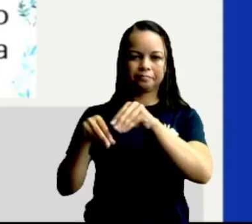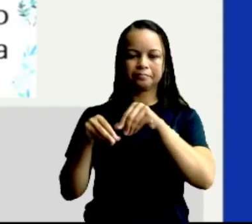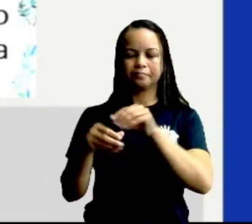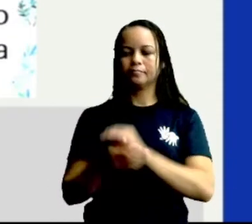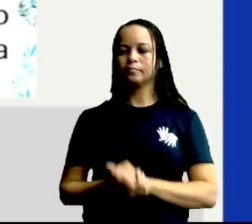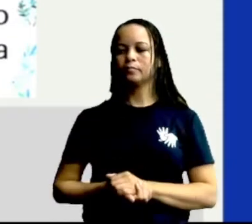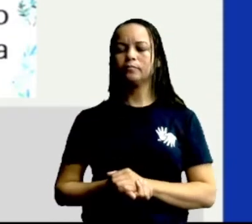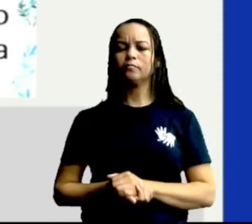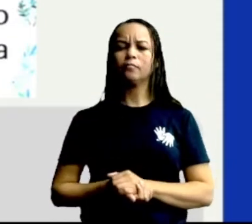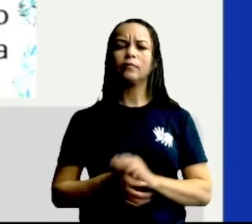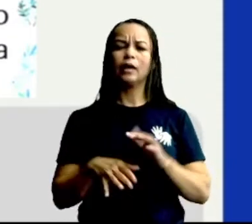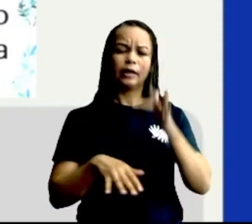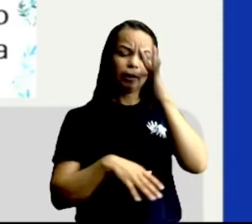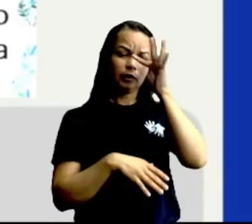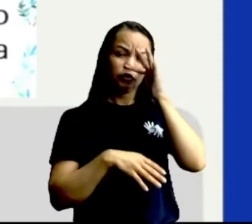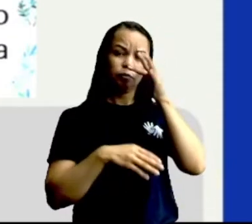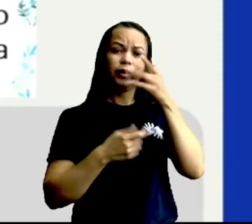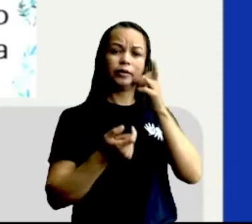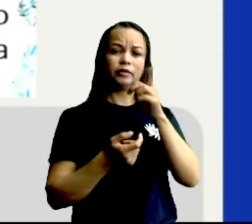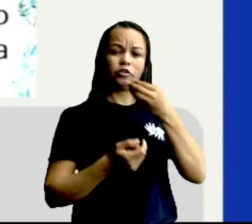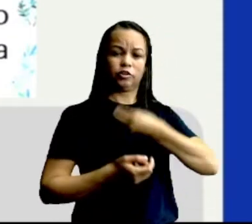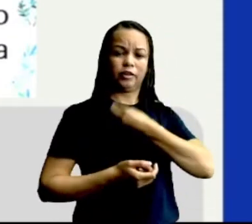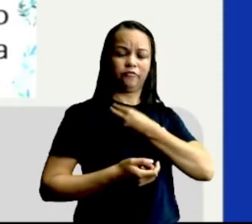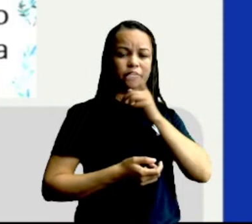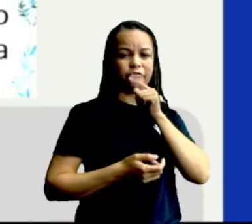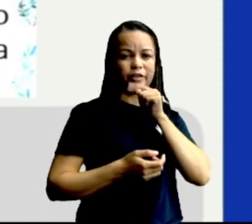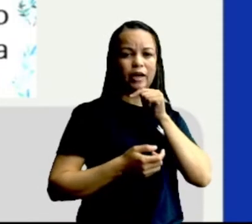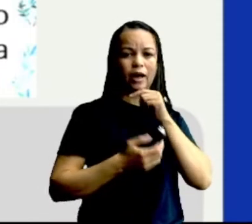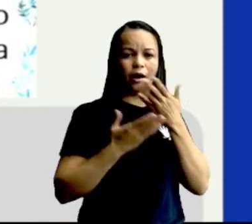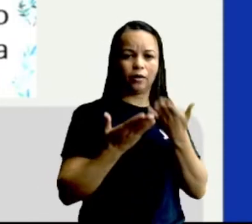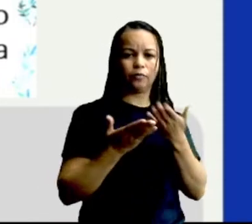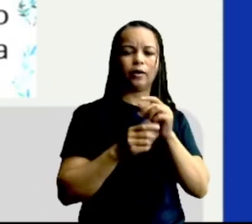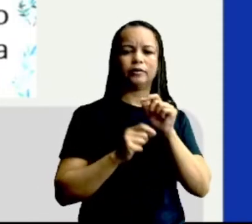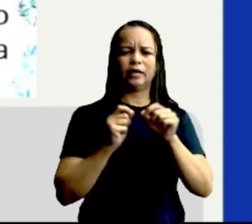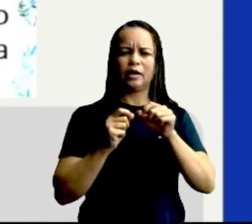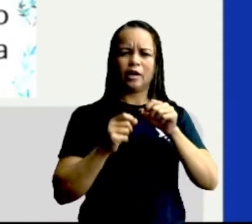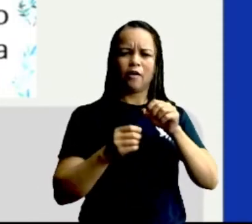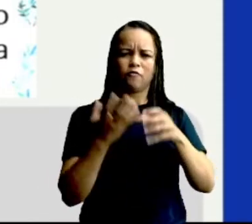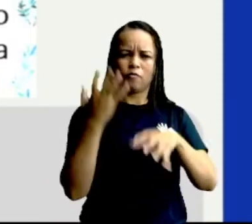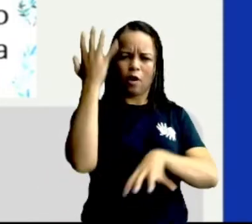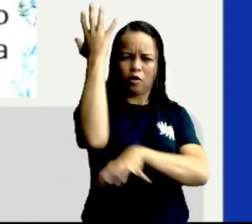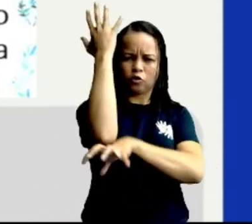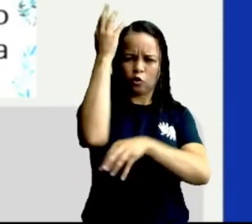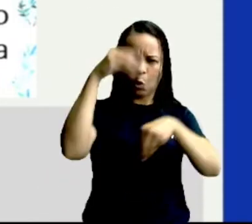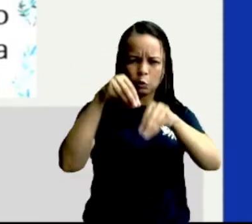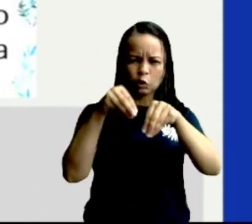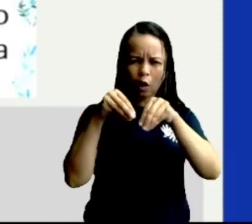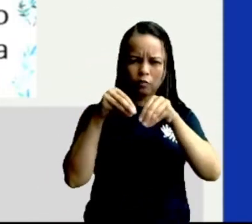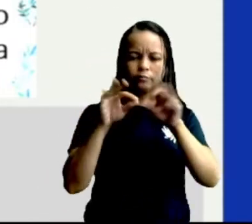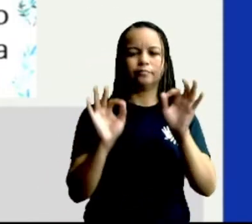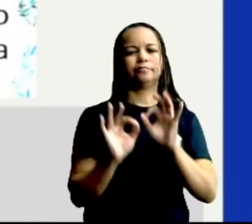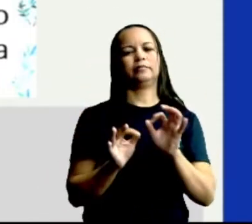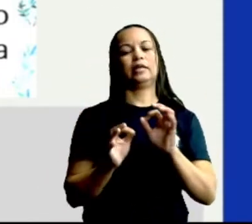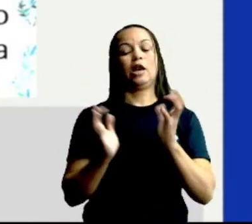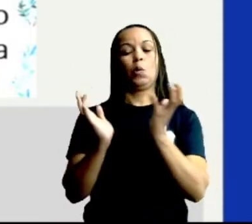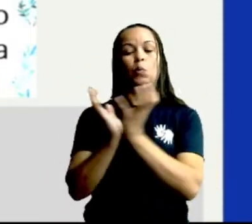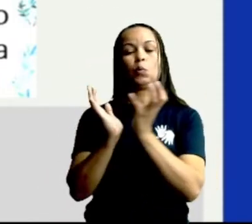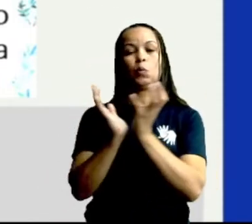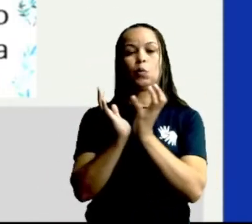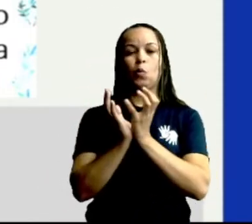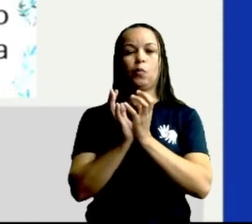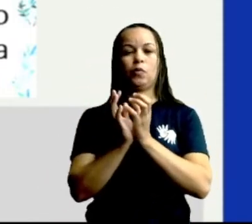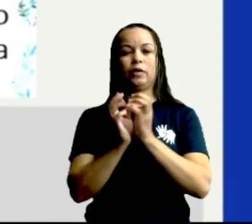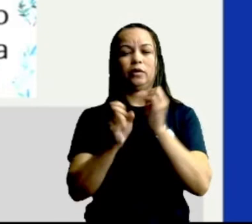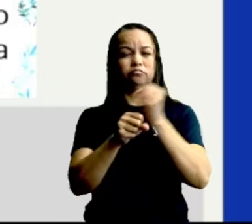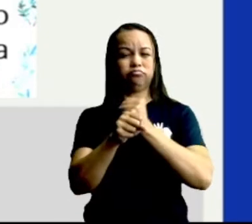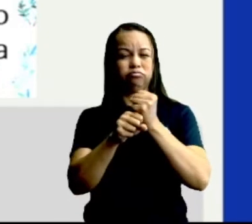plantas aquáticas, será que elas têm as raízes fixas no solo? Elas formam um grupo que, há milhões